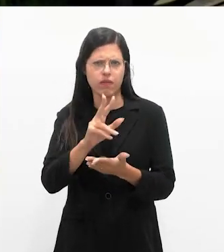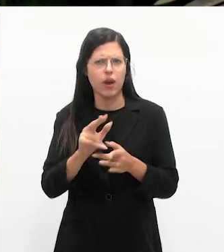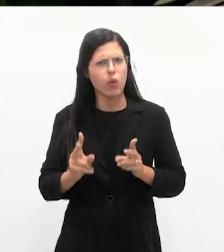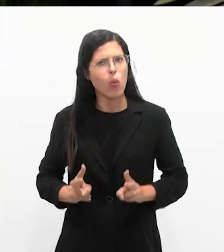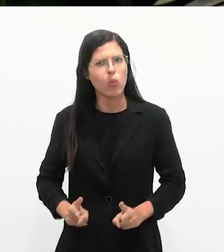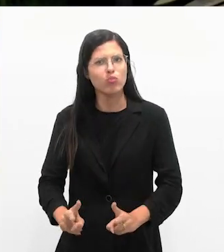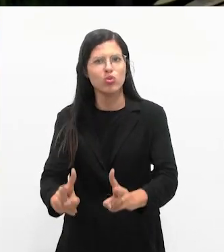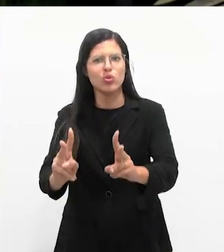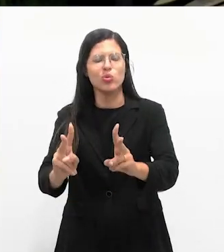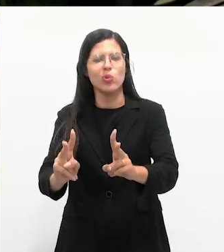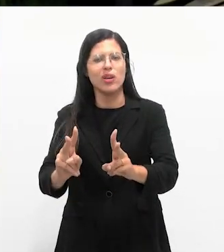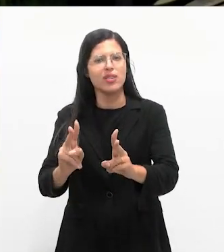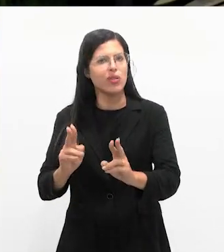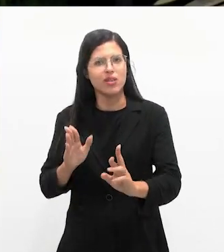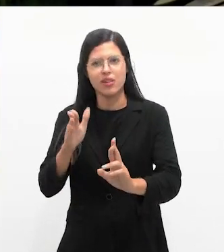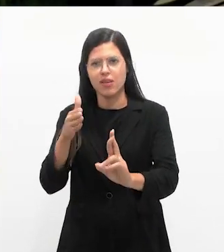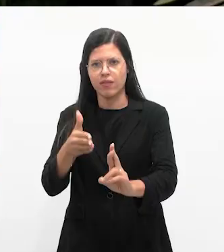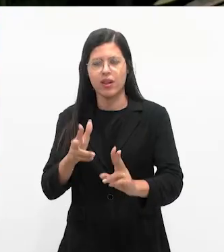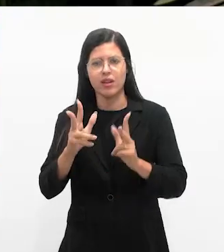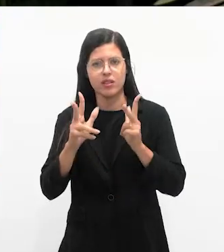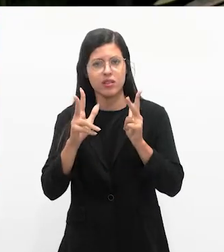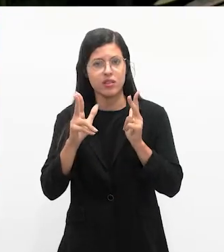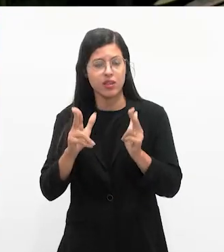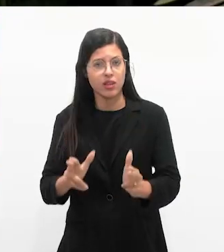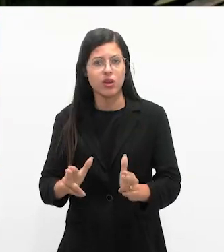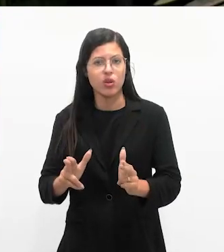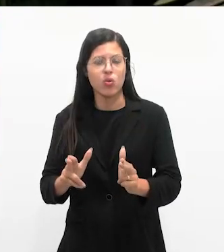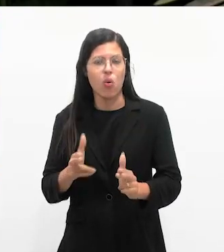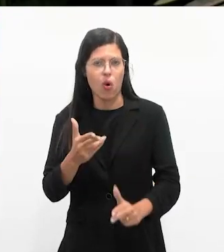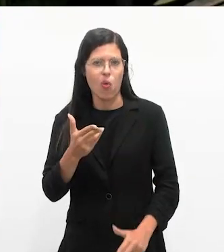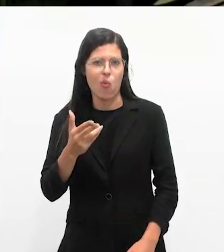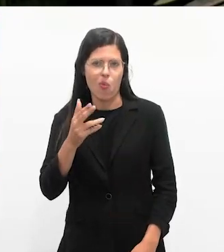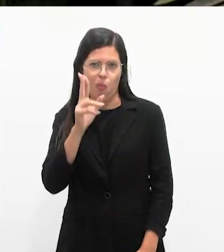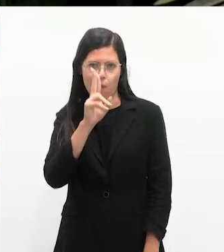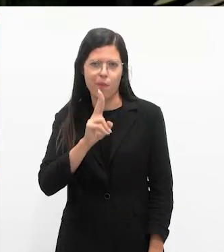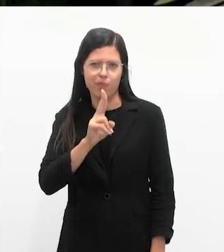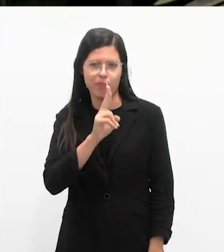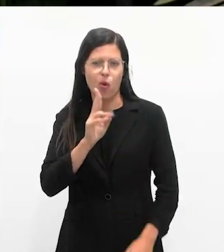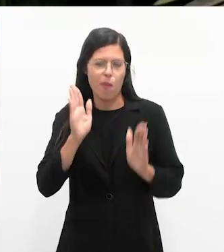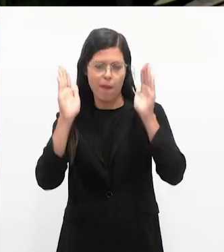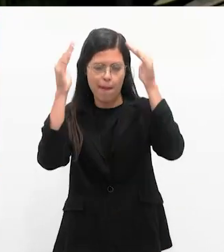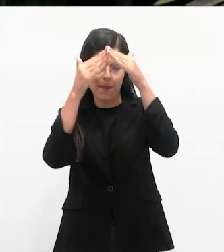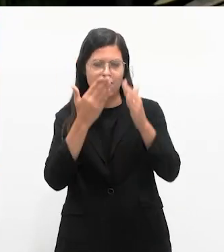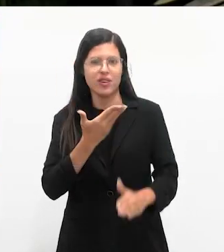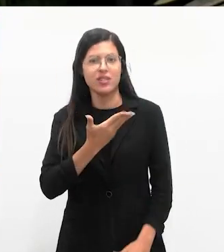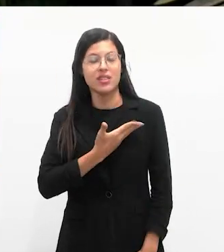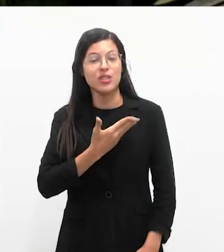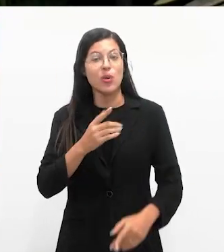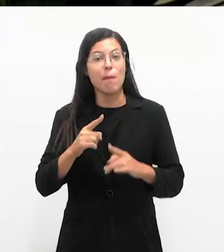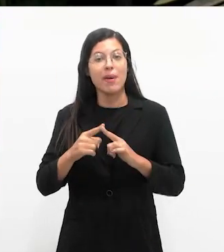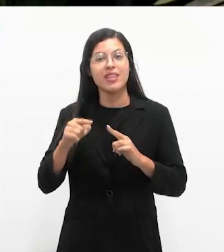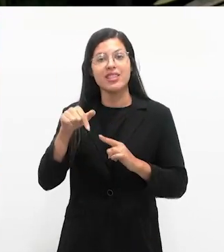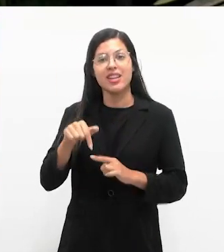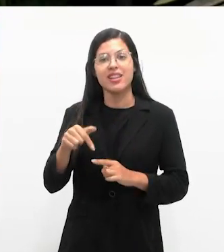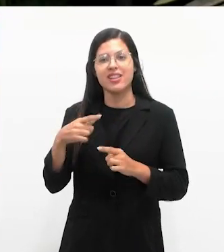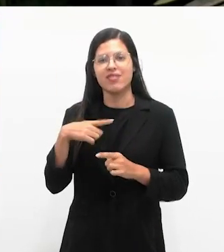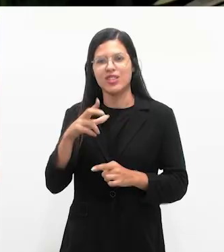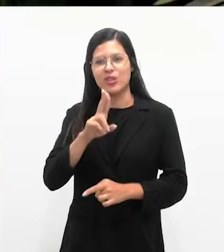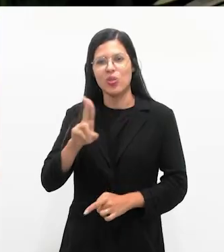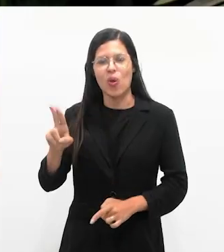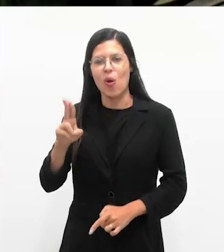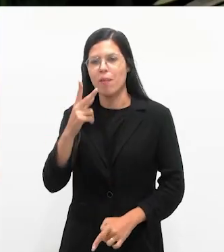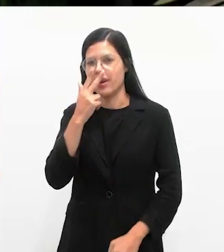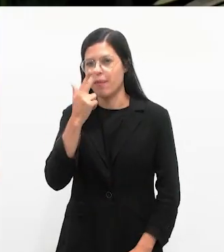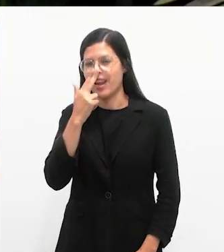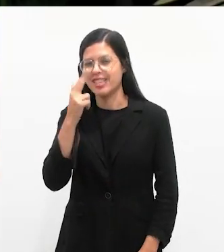sendo essa voz, como foi o Papa Francisco, mas ao assumir esse nome, Leão XIV, que nos evoca a memória do